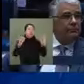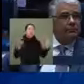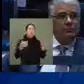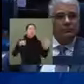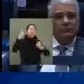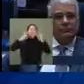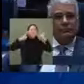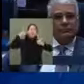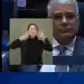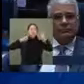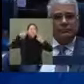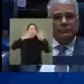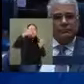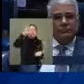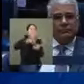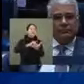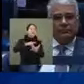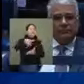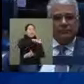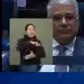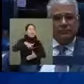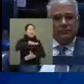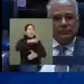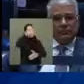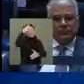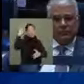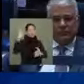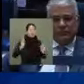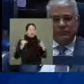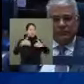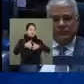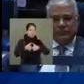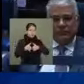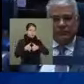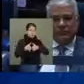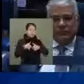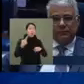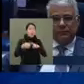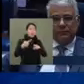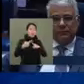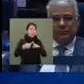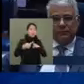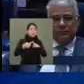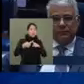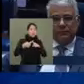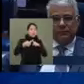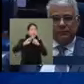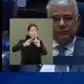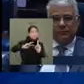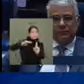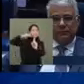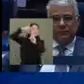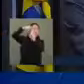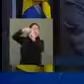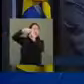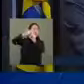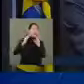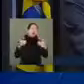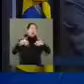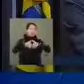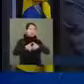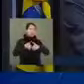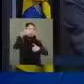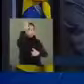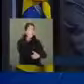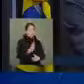essa causa do autismo. O crescimento de autismo simplesmente triplicou no Brasil. E não há